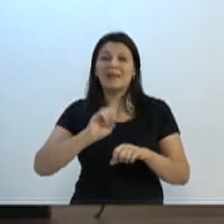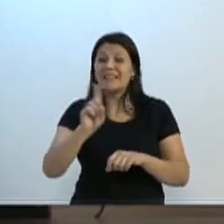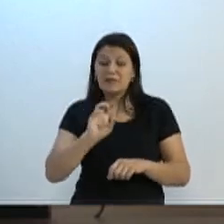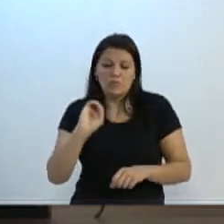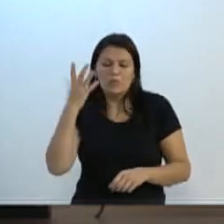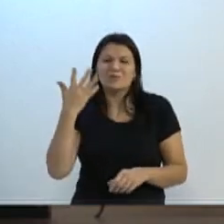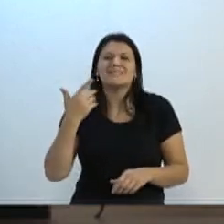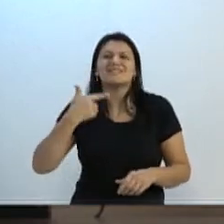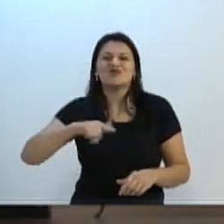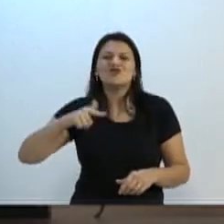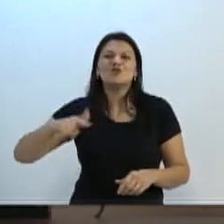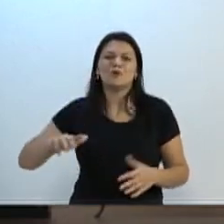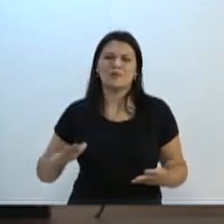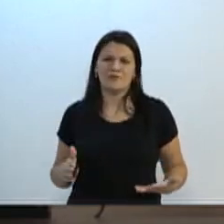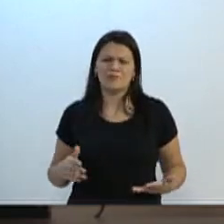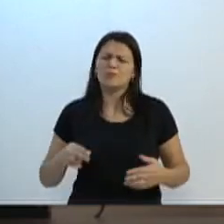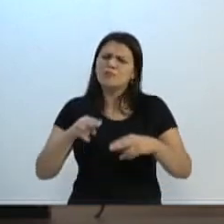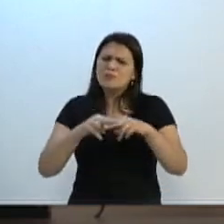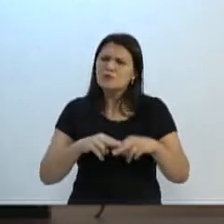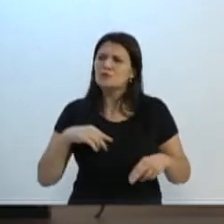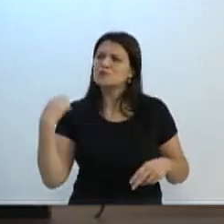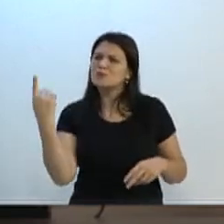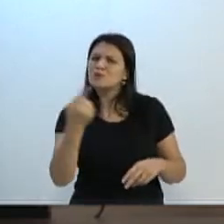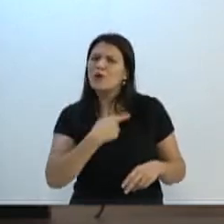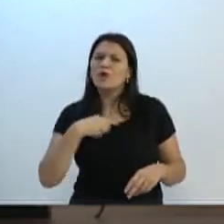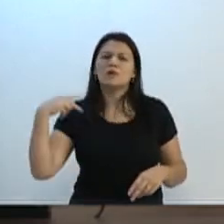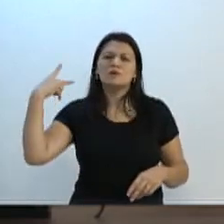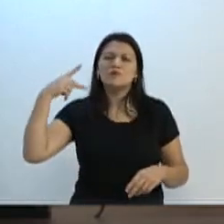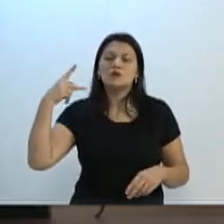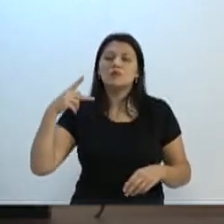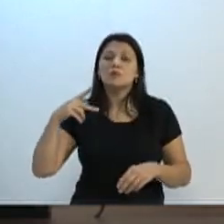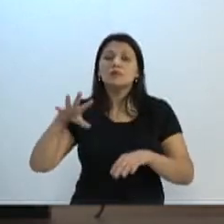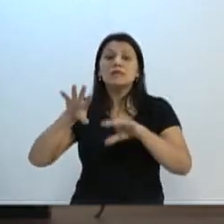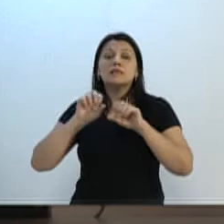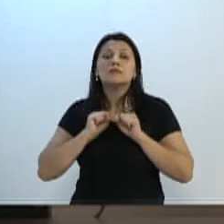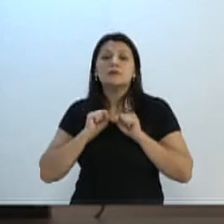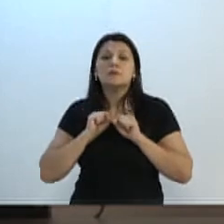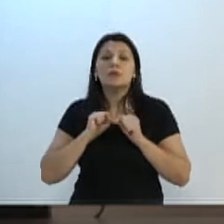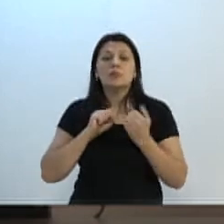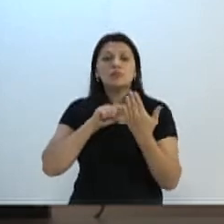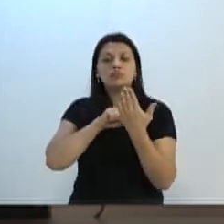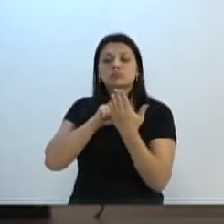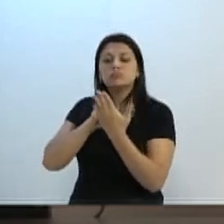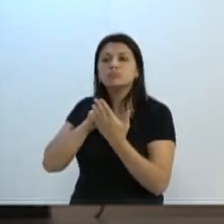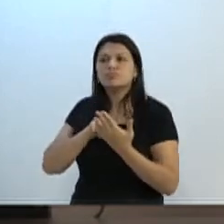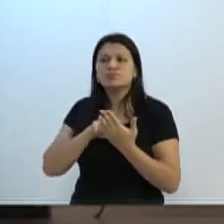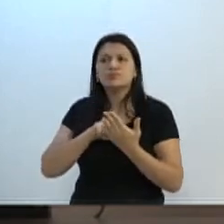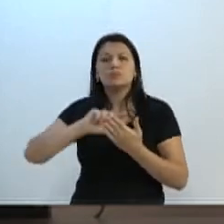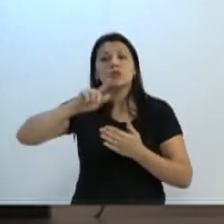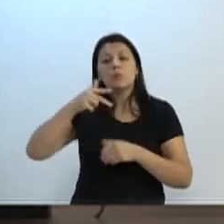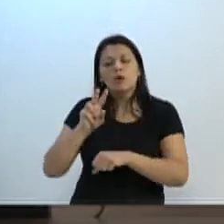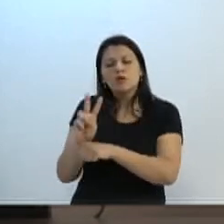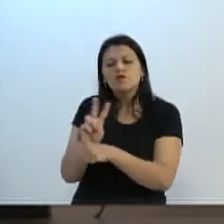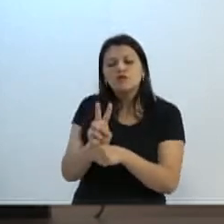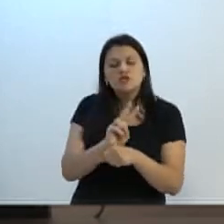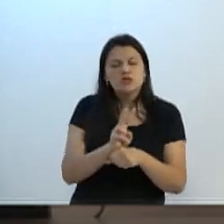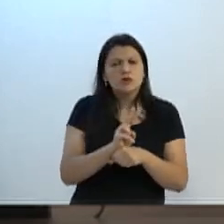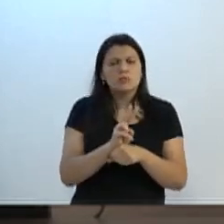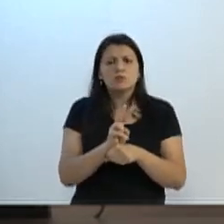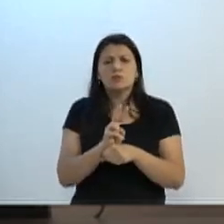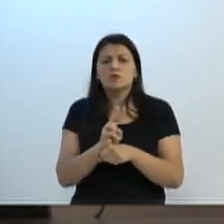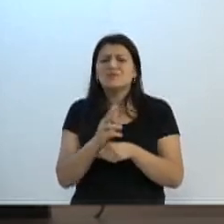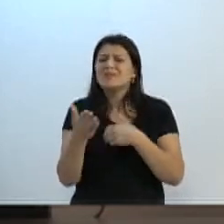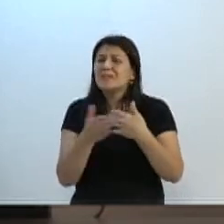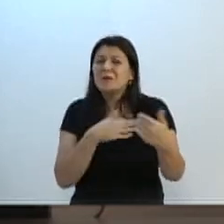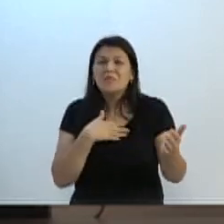exatamente, vereador, fiscalizar. Nós recebemos as denúncias, os questionamentos da comunidade, porque não é justo, né? Pode ser poucas famílias, não importa o número,